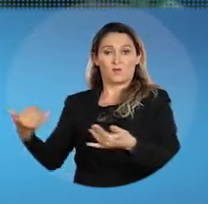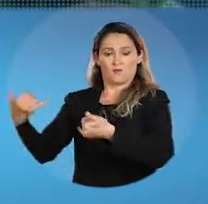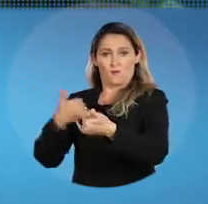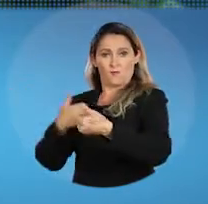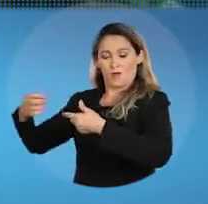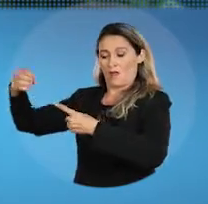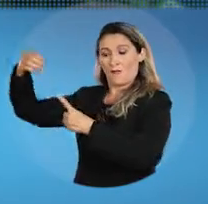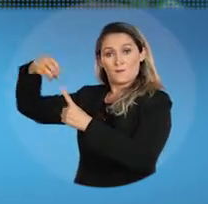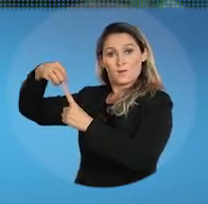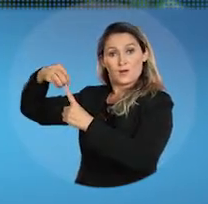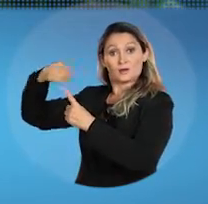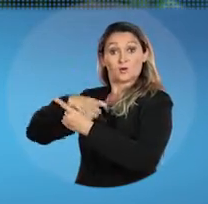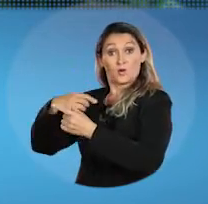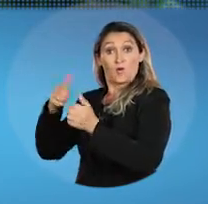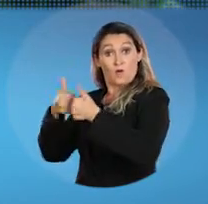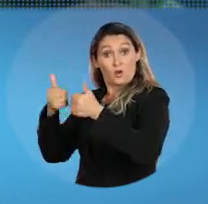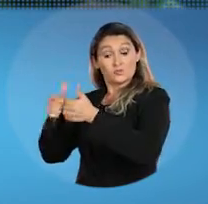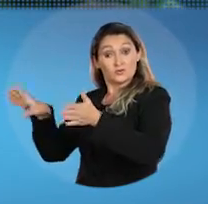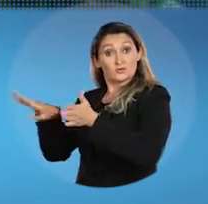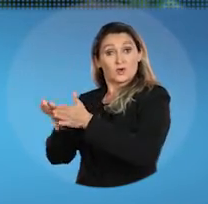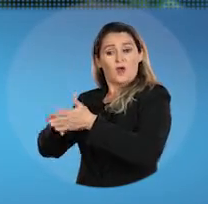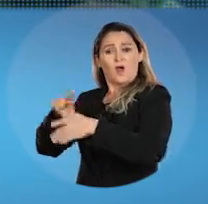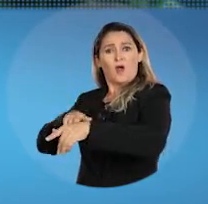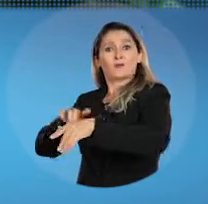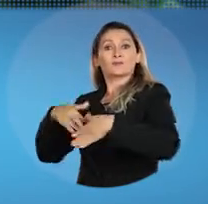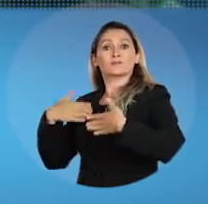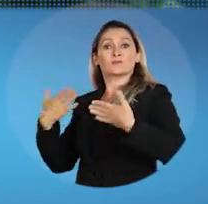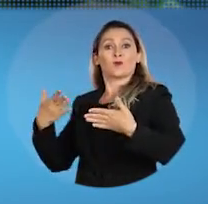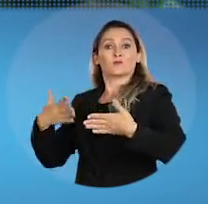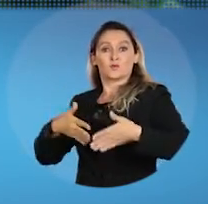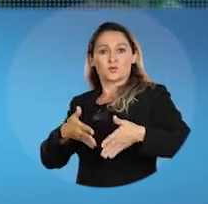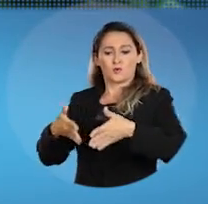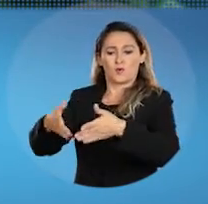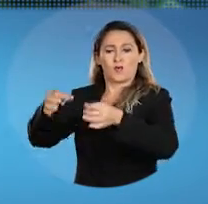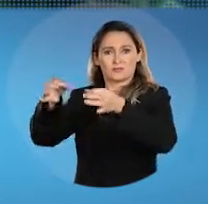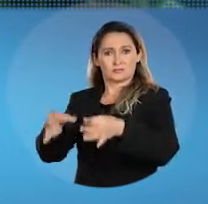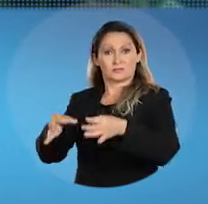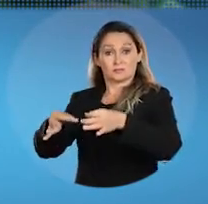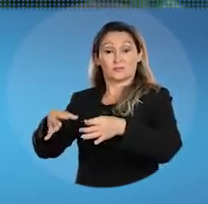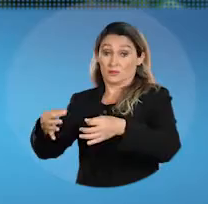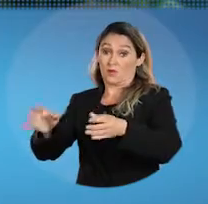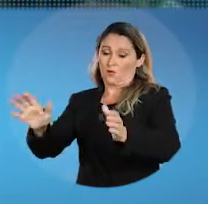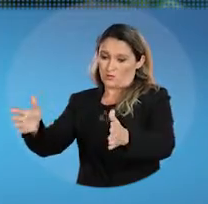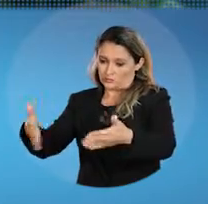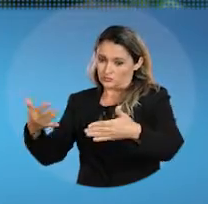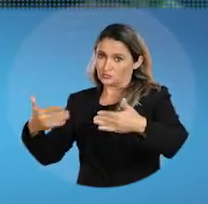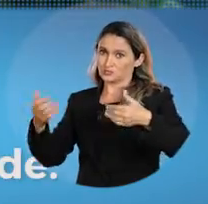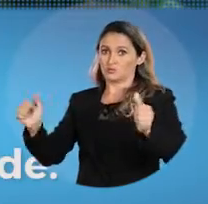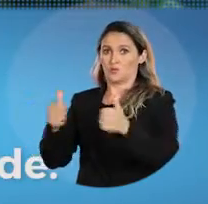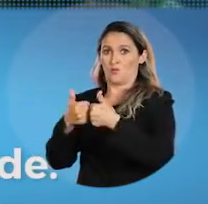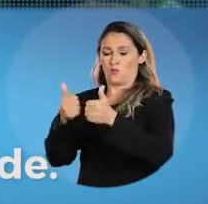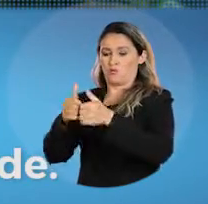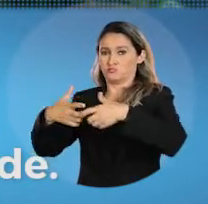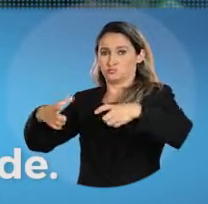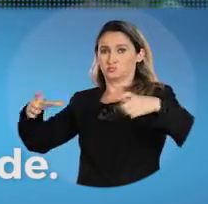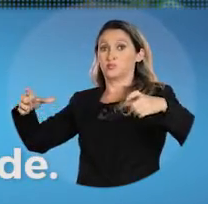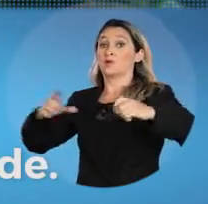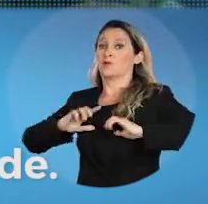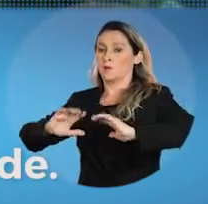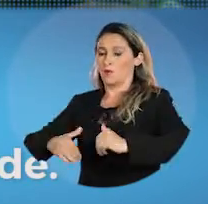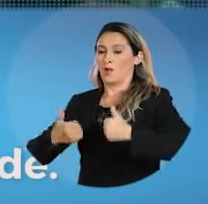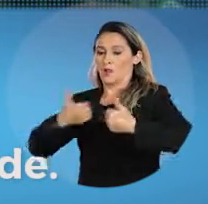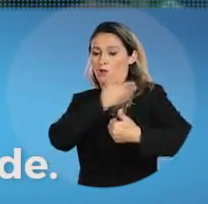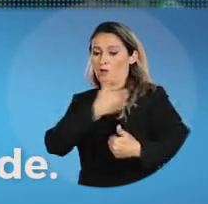na parada a previsão que o próximo chegará e o seu percurso? Isto, aliado ao aumento da frota, melhorará a qualidade